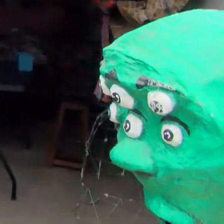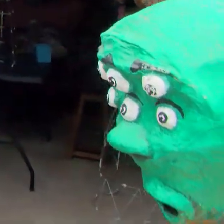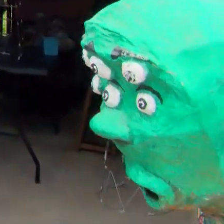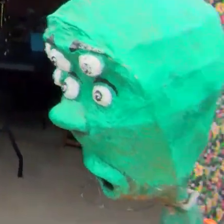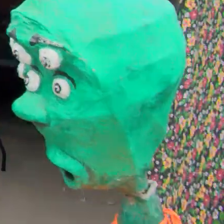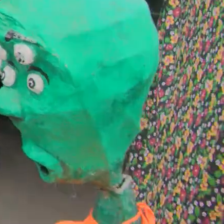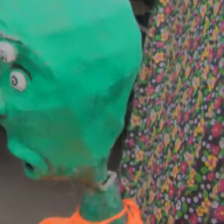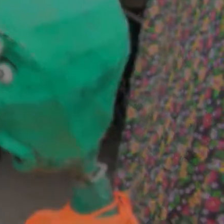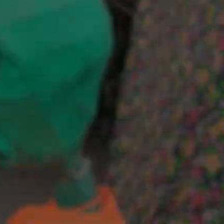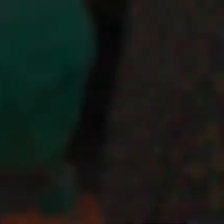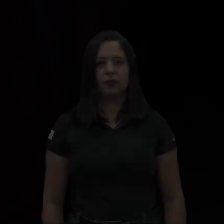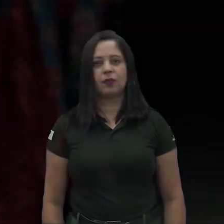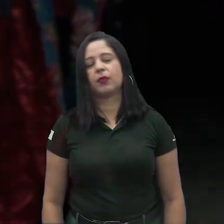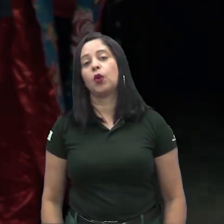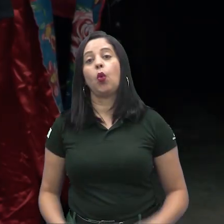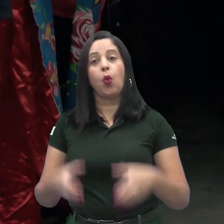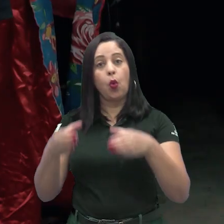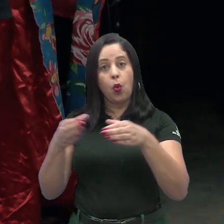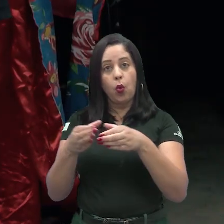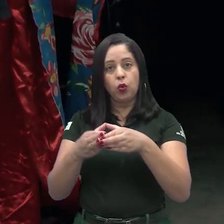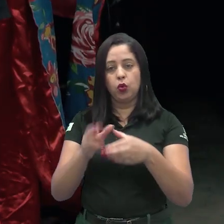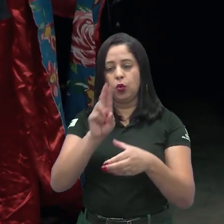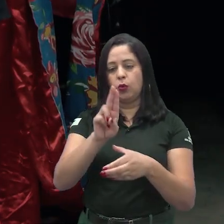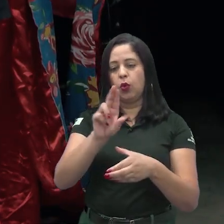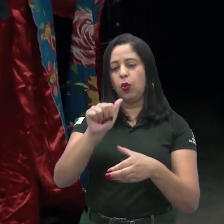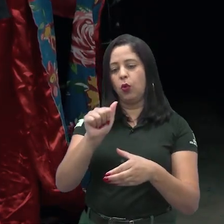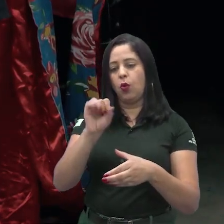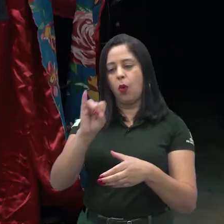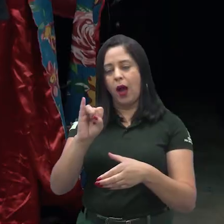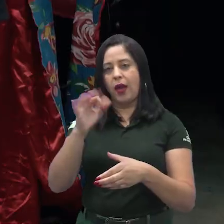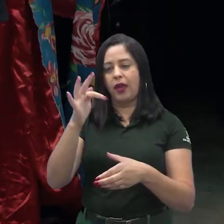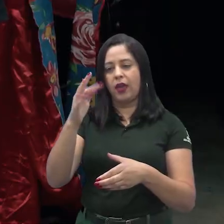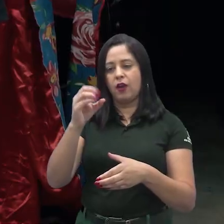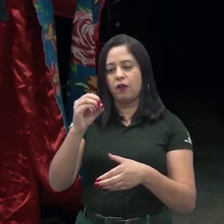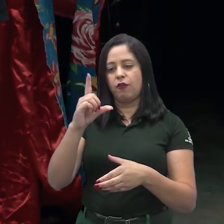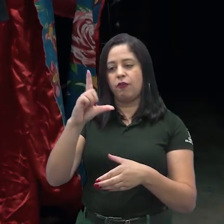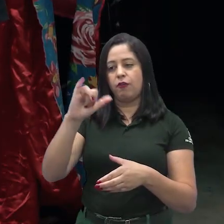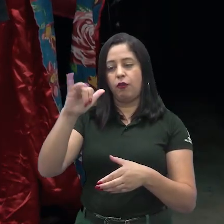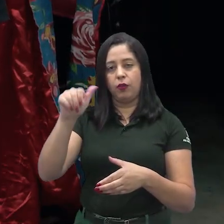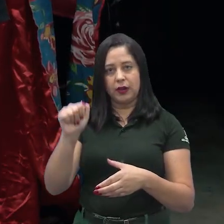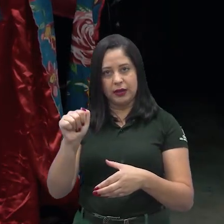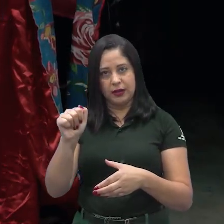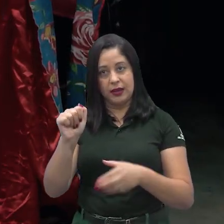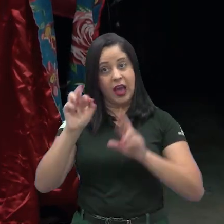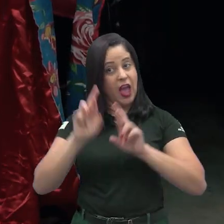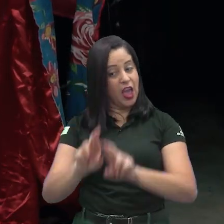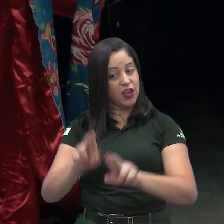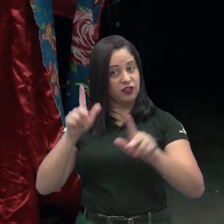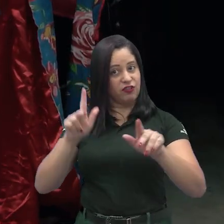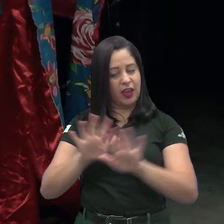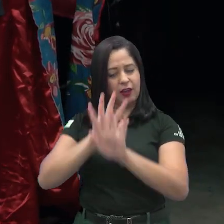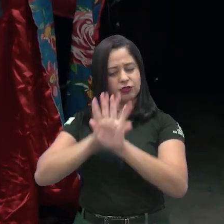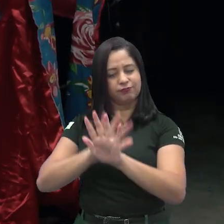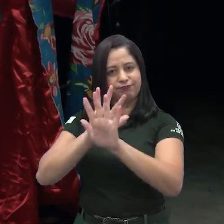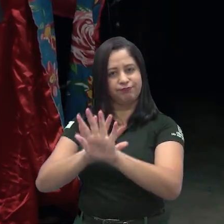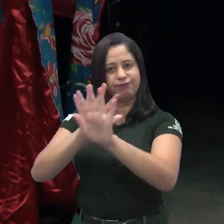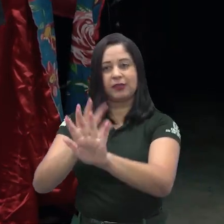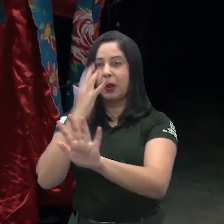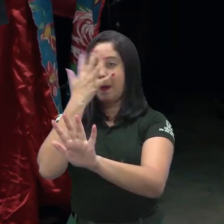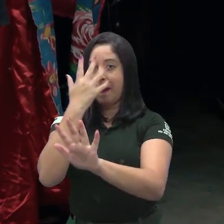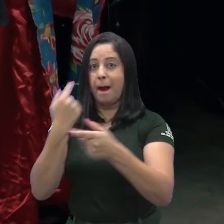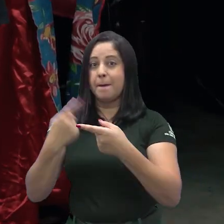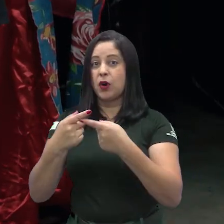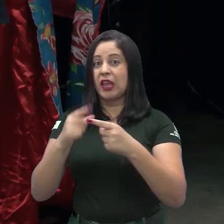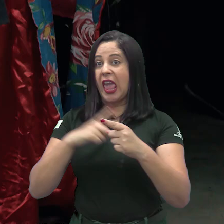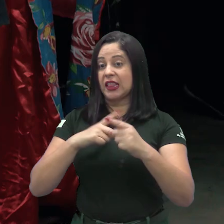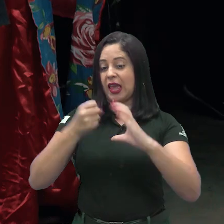gente. O iFolia, ele marca muito também porque, diferente dos outros blocos da cidade,